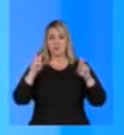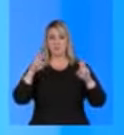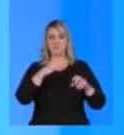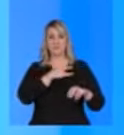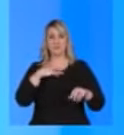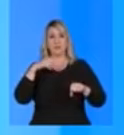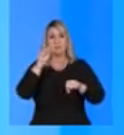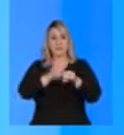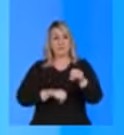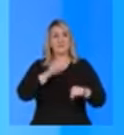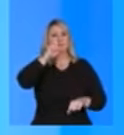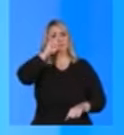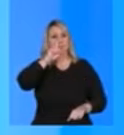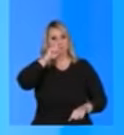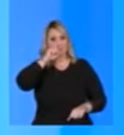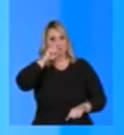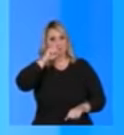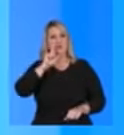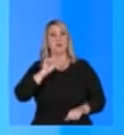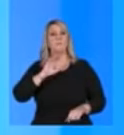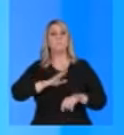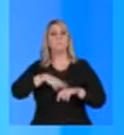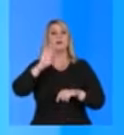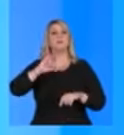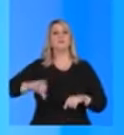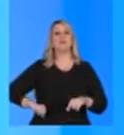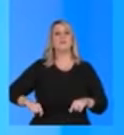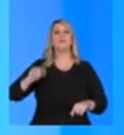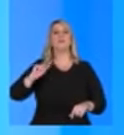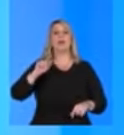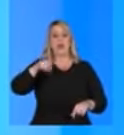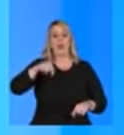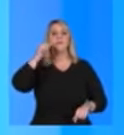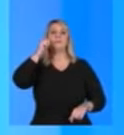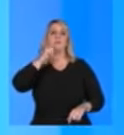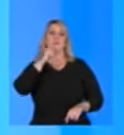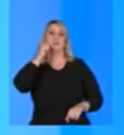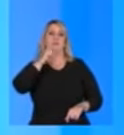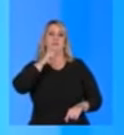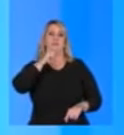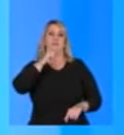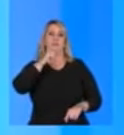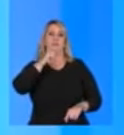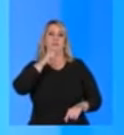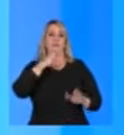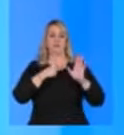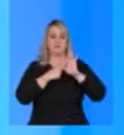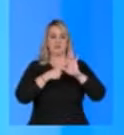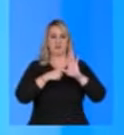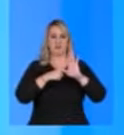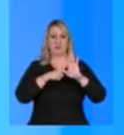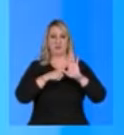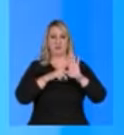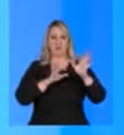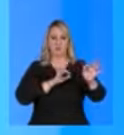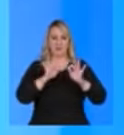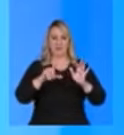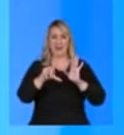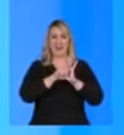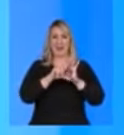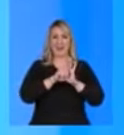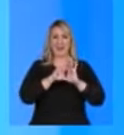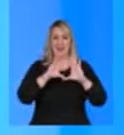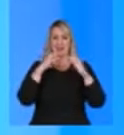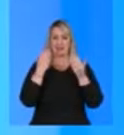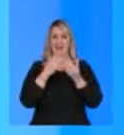e violência é gravíssima e quem mais sofre com a violência é a mulher apresentaram um projeto de lei na Câmara dos Deputados que